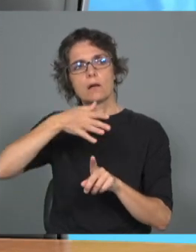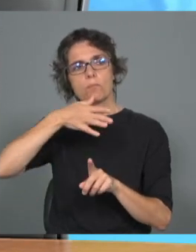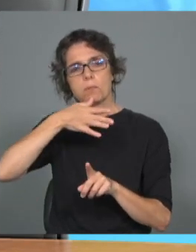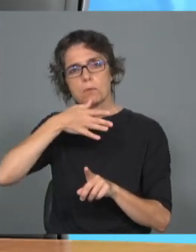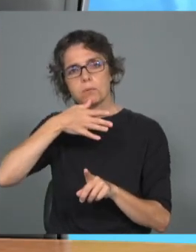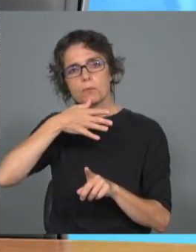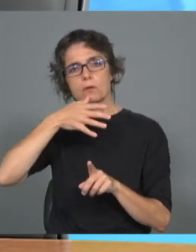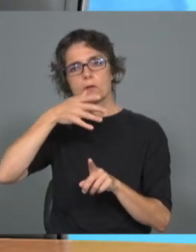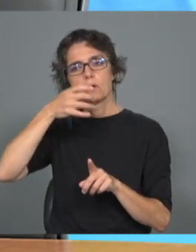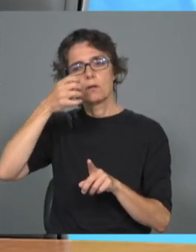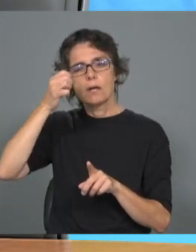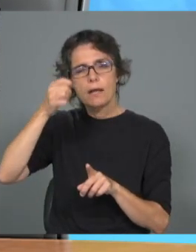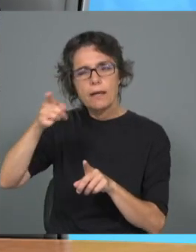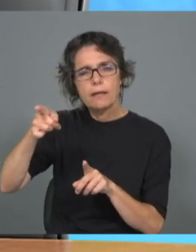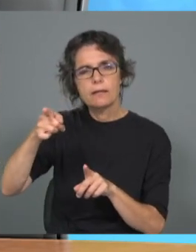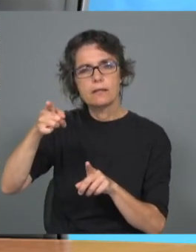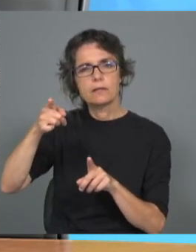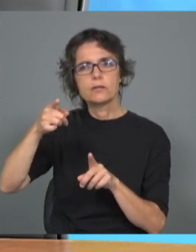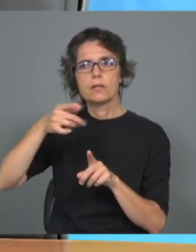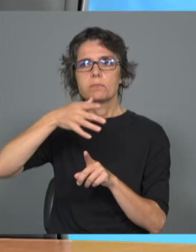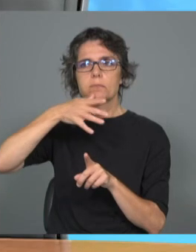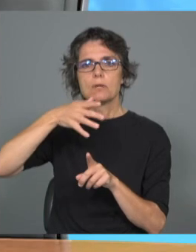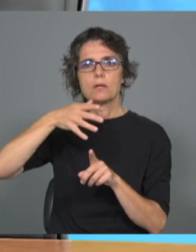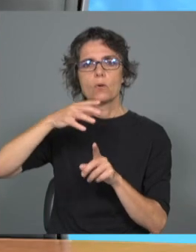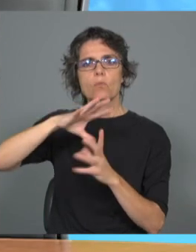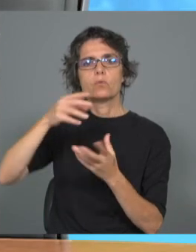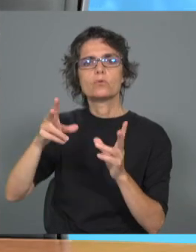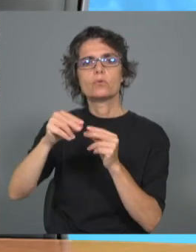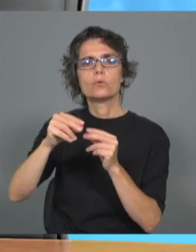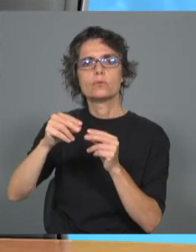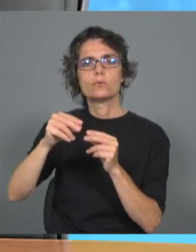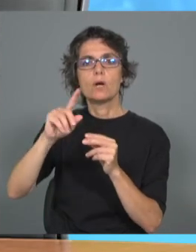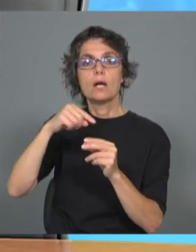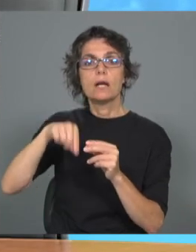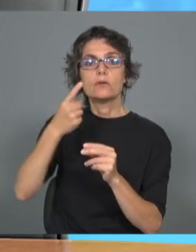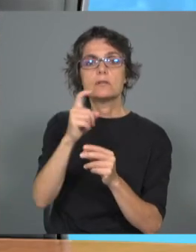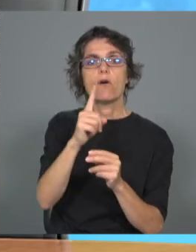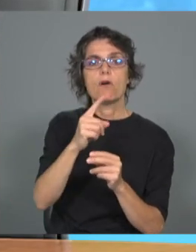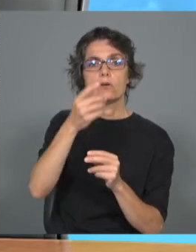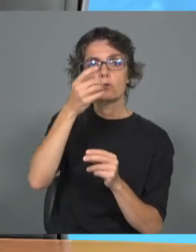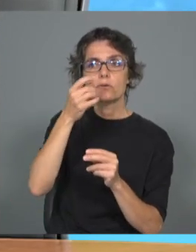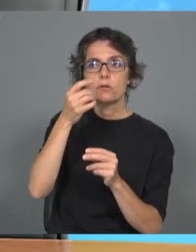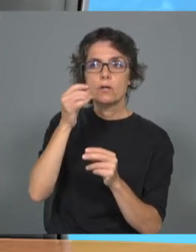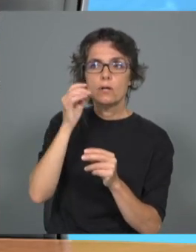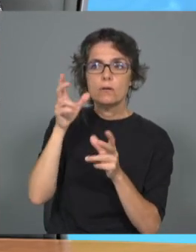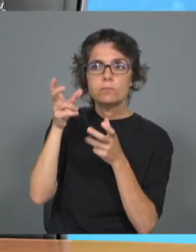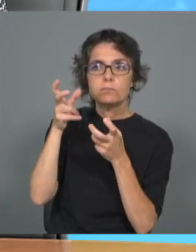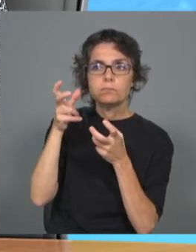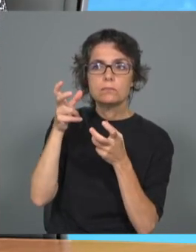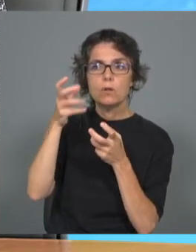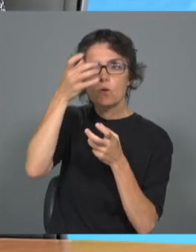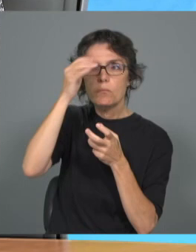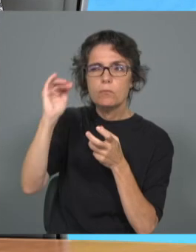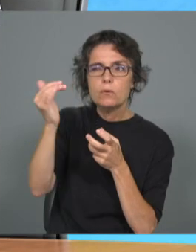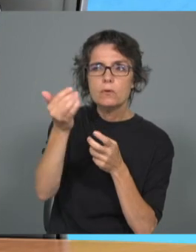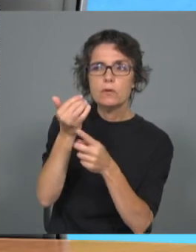contar com eles, de escutá-los e contar com eles como construtores deste mundo novo. É este o desafio desta semana,